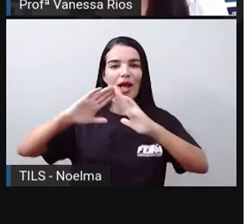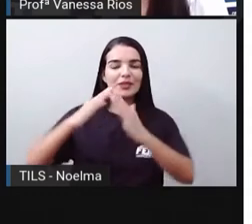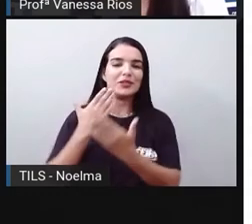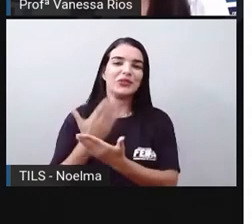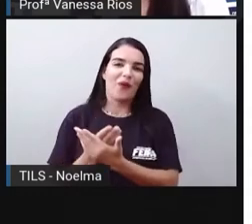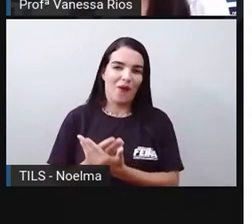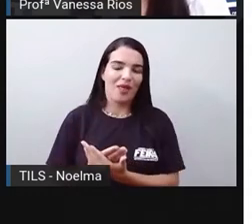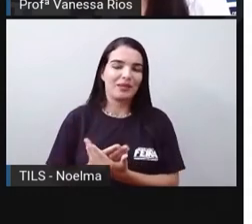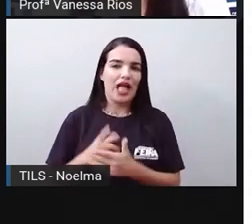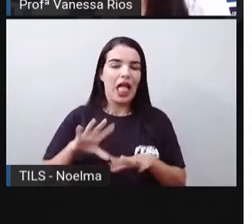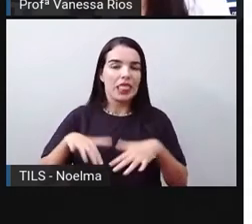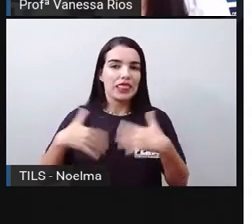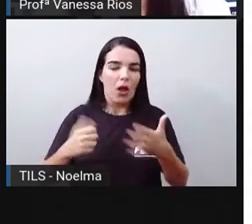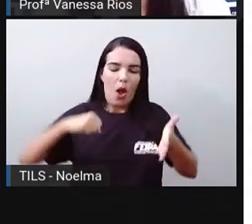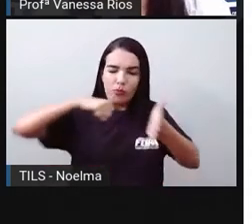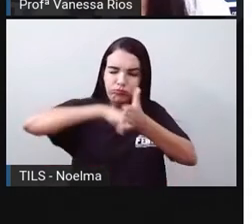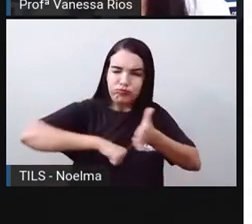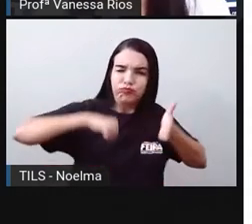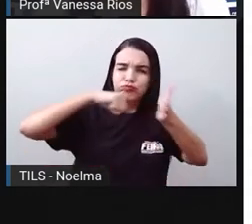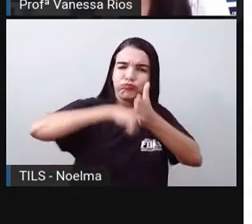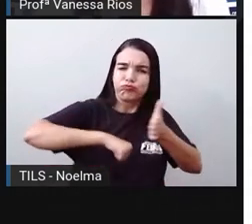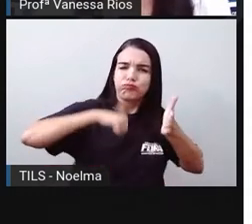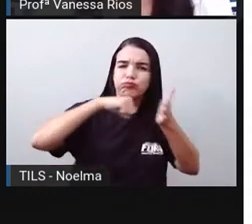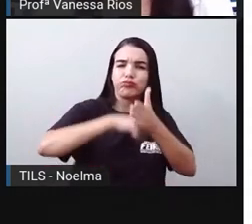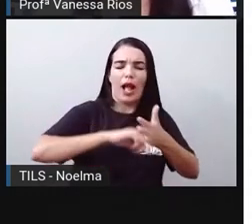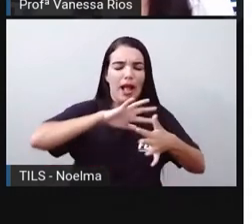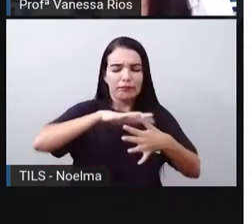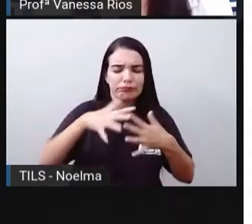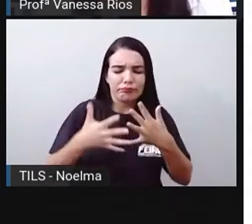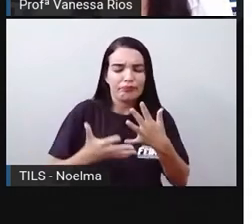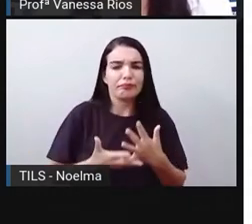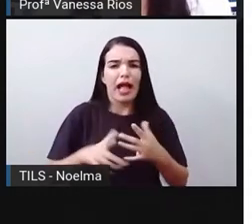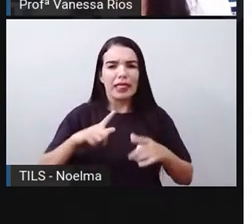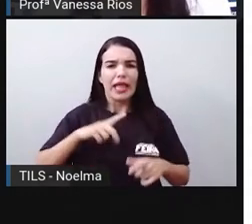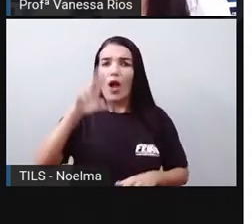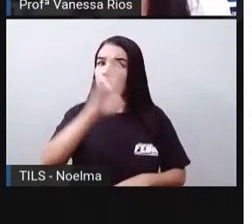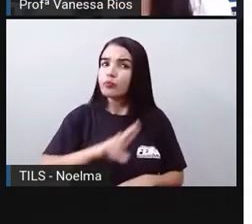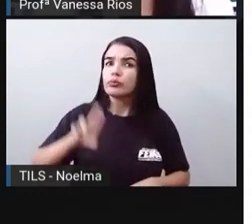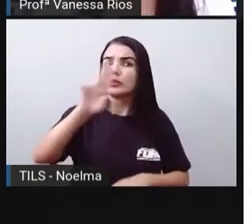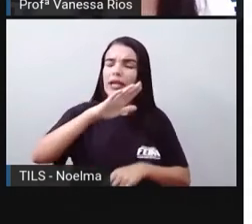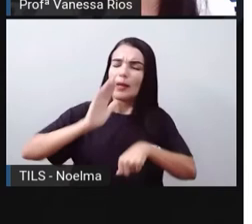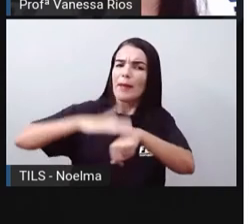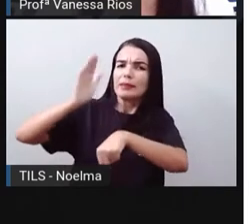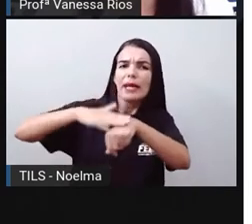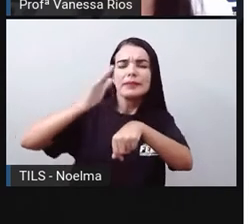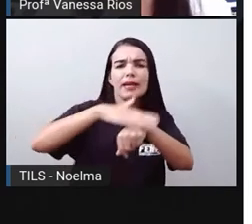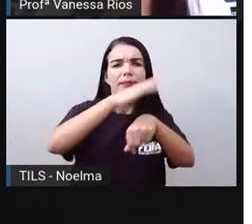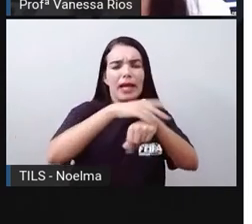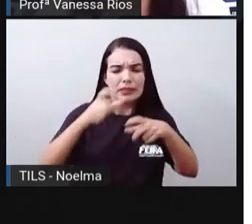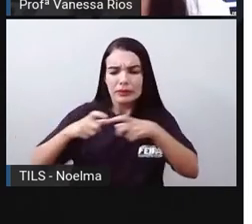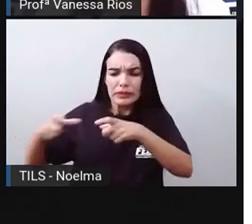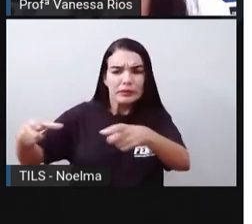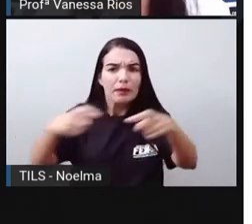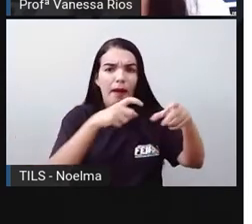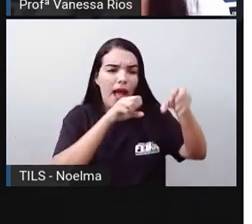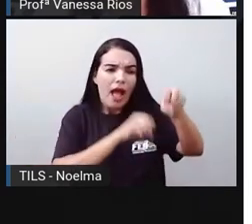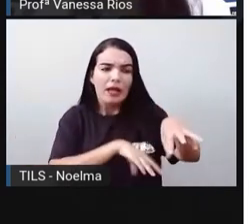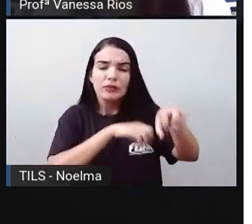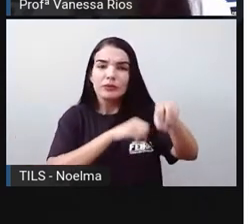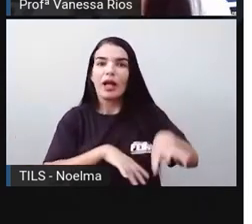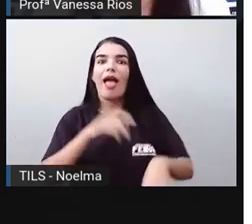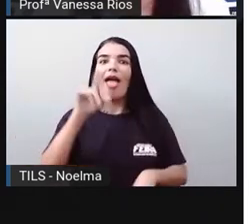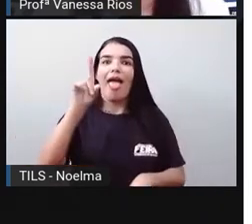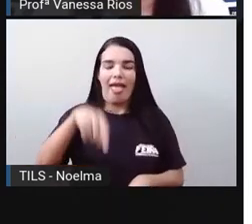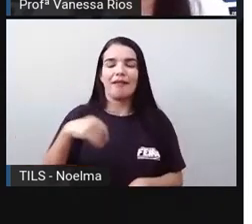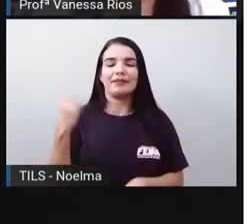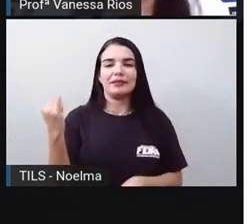que a Libras fosse reconhecida, para que a Libras seja utilizada cada dia mais nos espaços educativos, é algo que